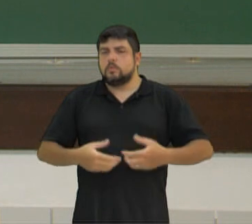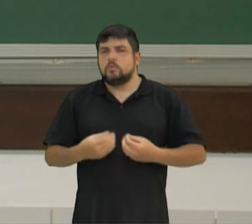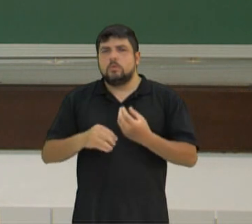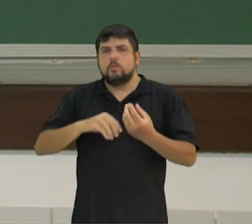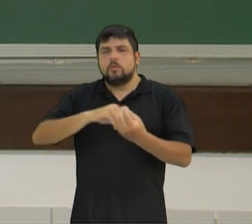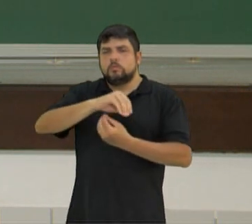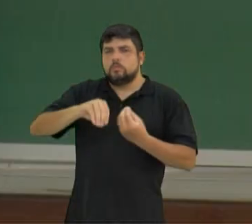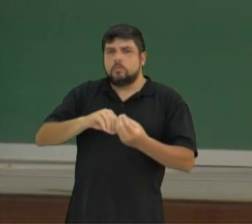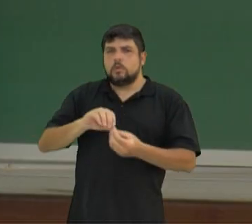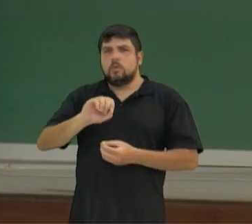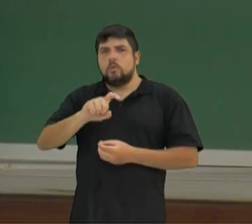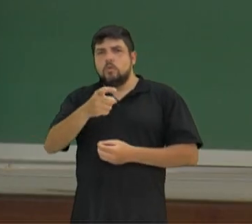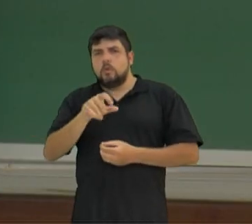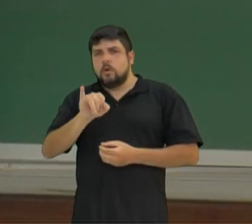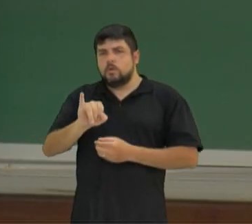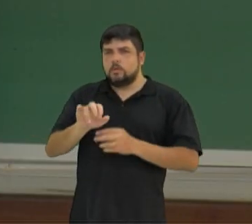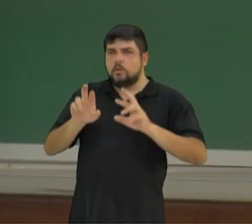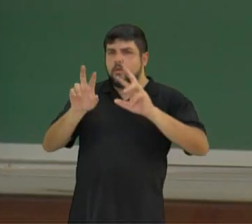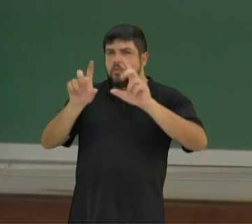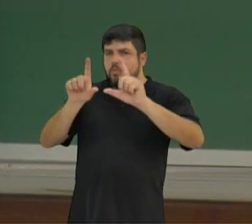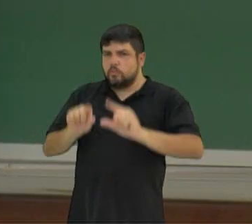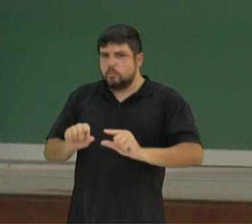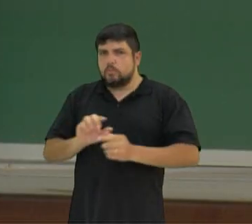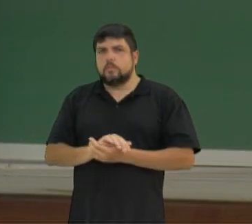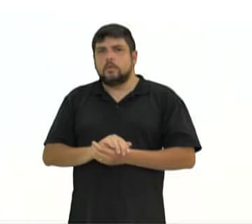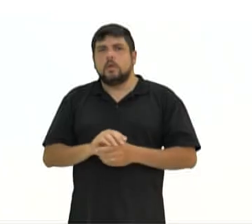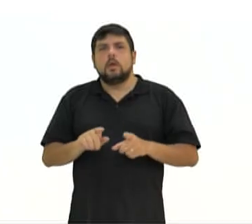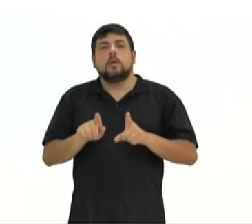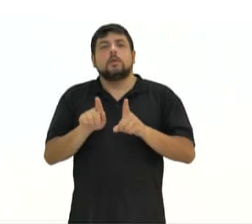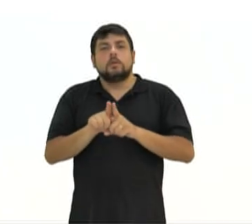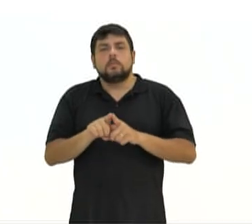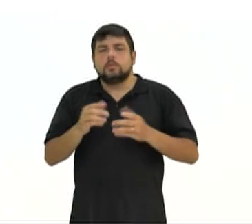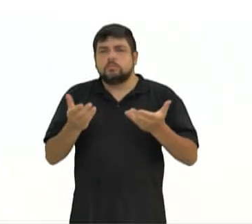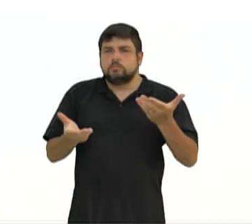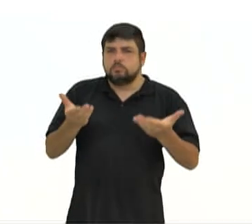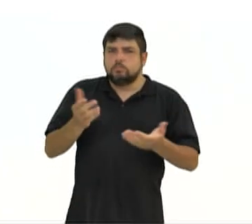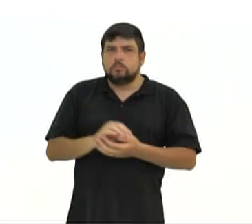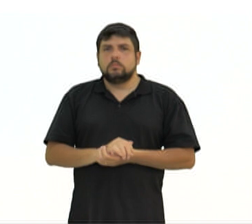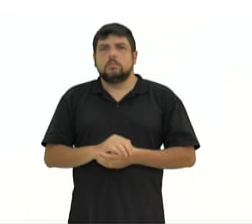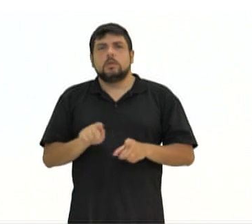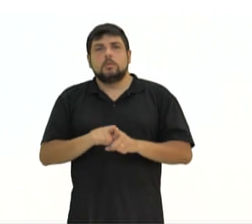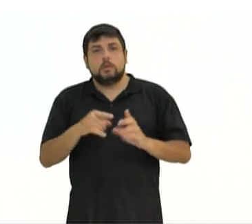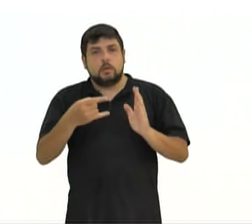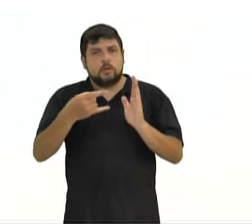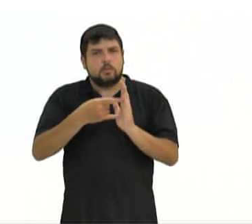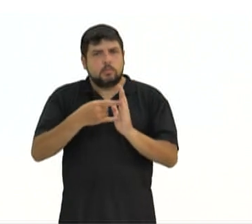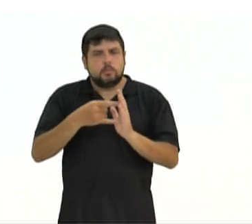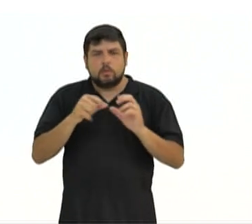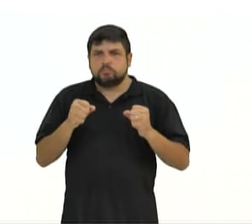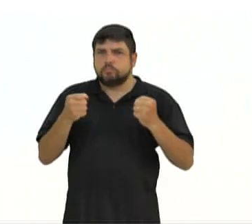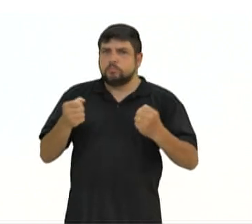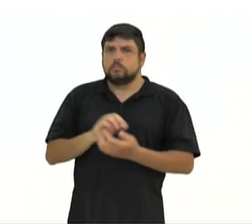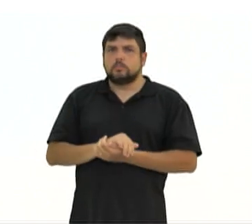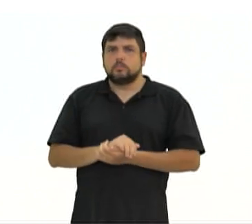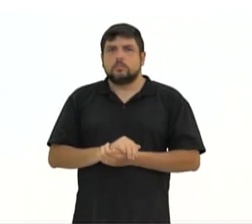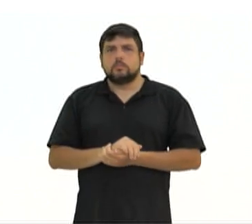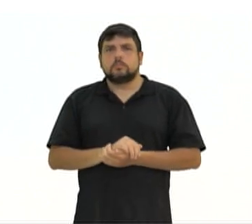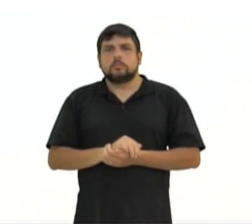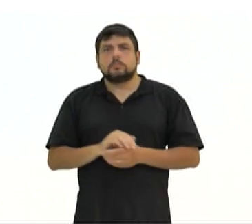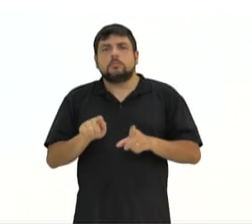de oxirredução, sobre o balanceamento dessas reações, falar sobre pilhas, o potencial das pilhas e eletrólise